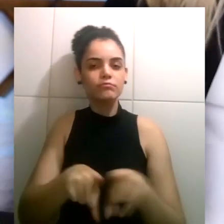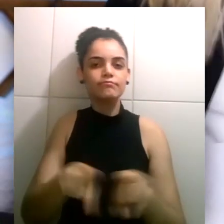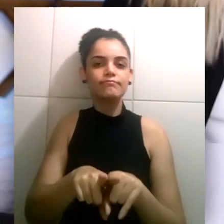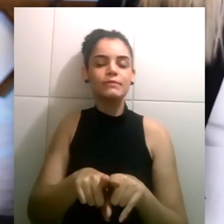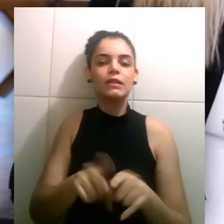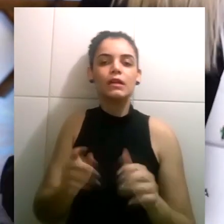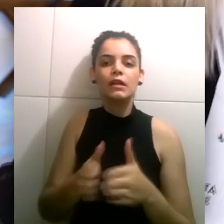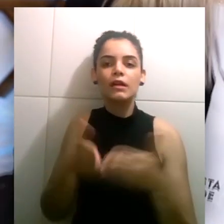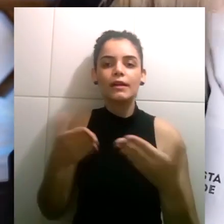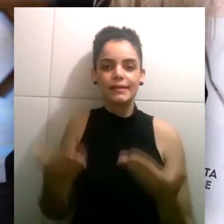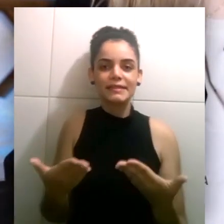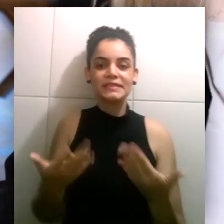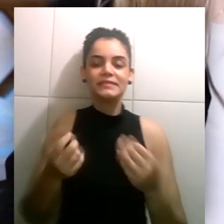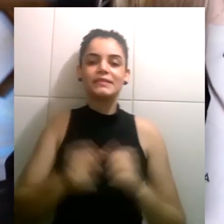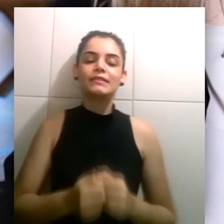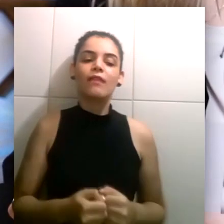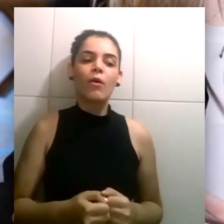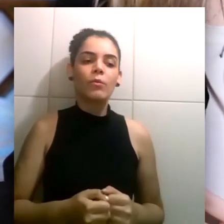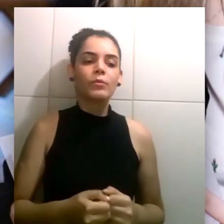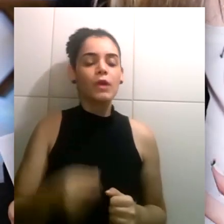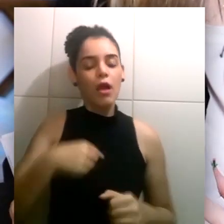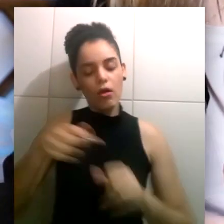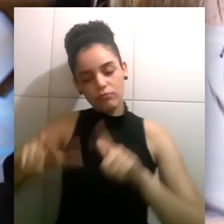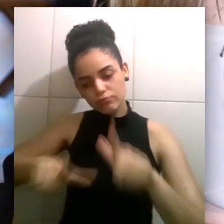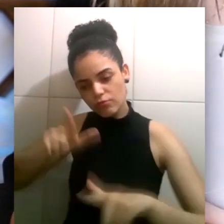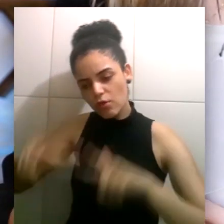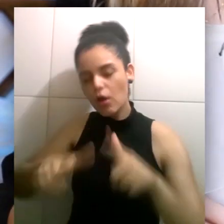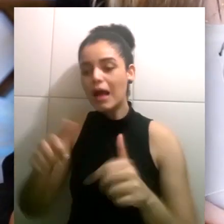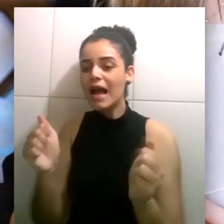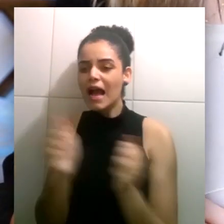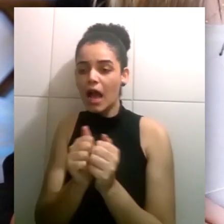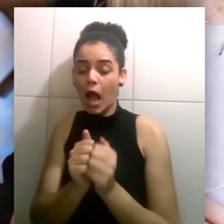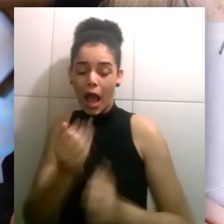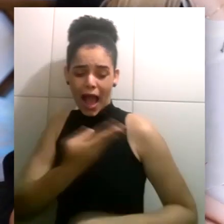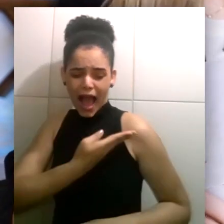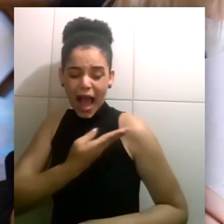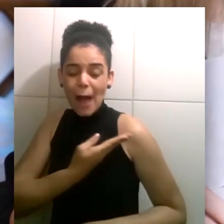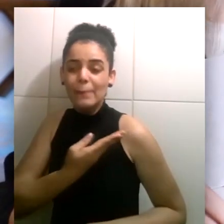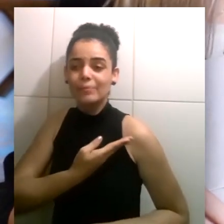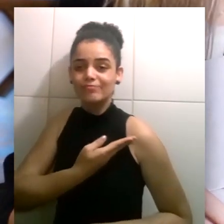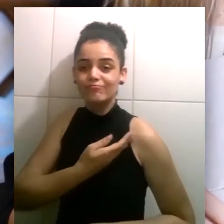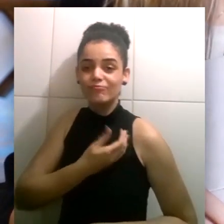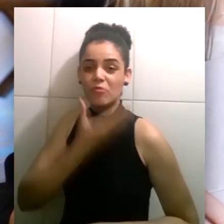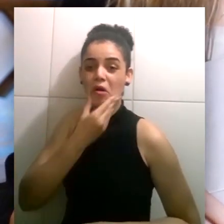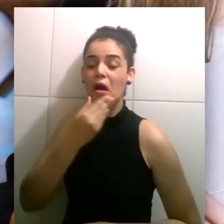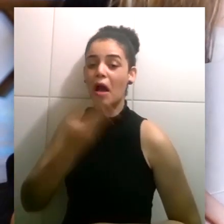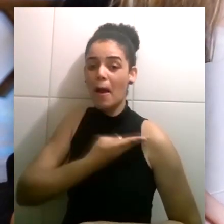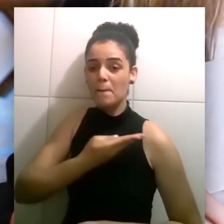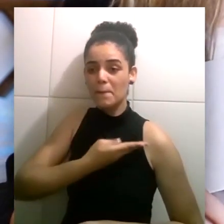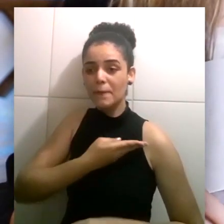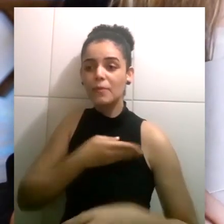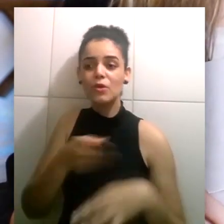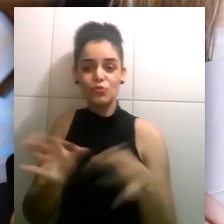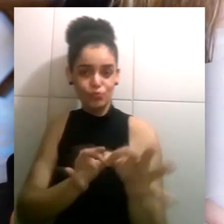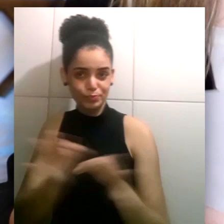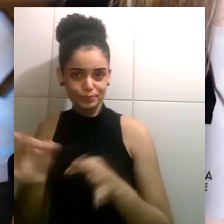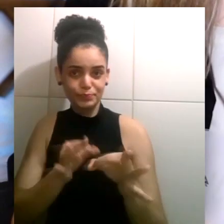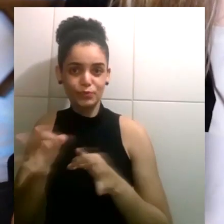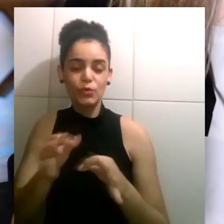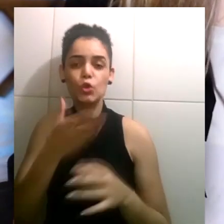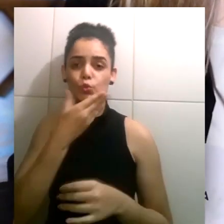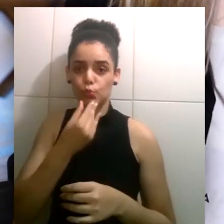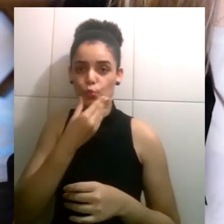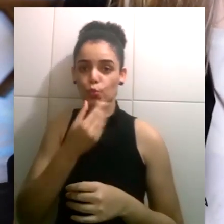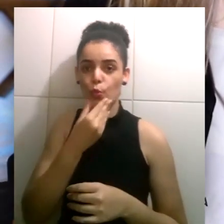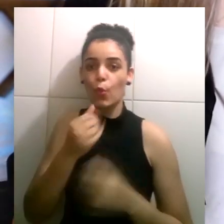eu trabalhei nesse projeto, muito próxima desse produtor, nós nos tornamos muito amigos, porque a gente trabalhou assim, né? Ele aqui na mesa e eu